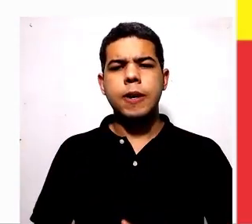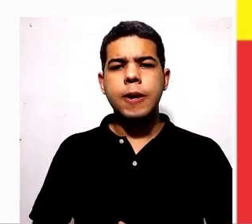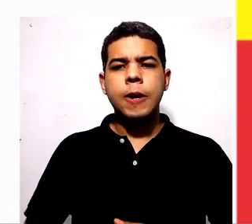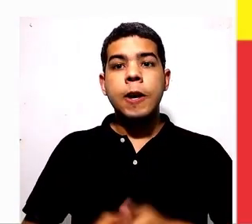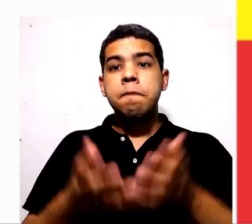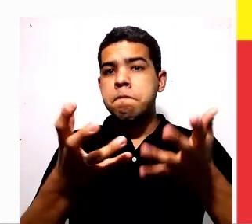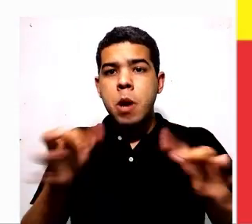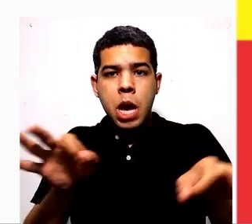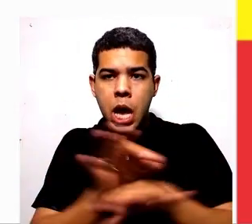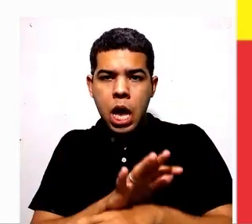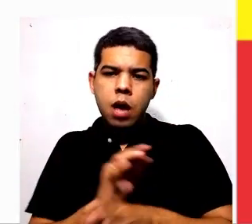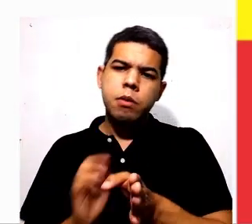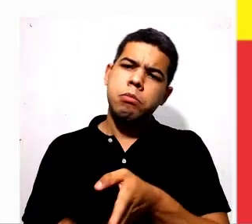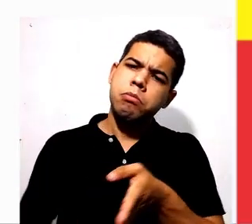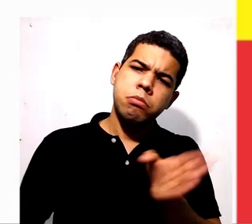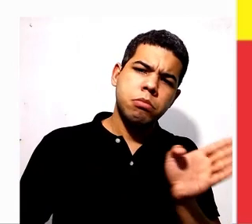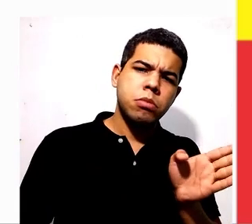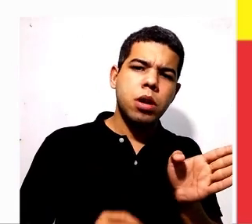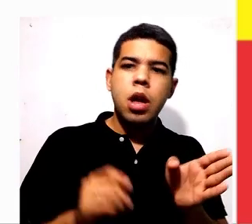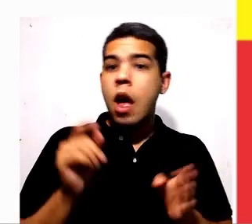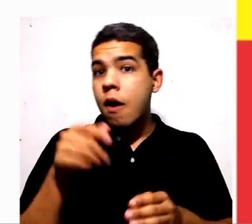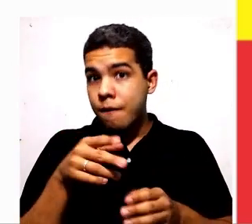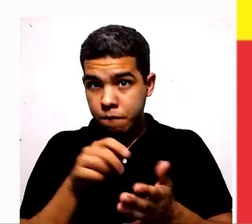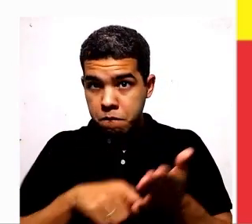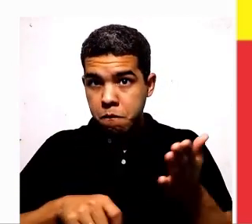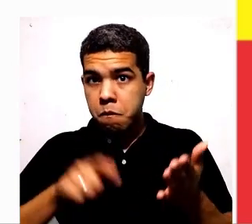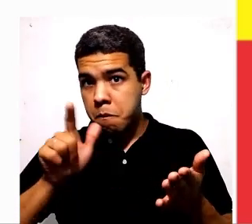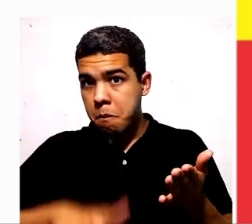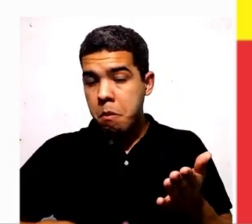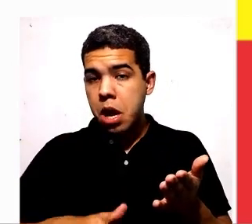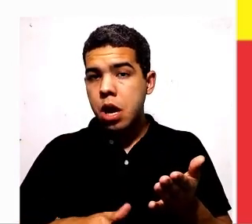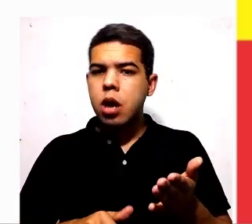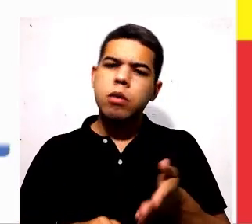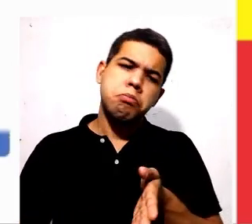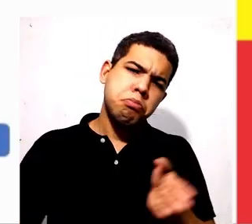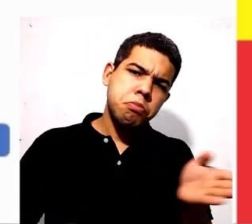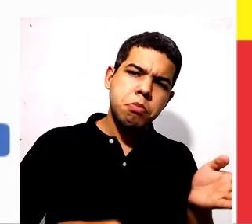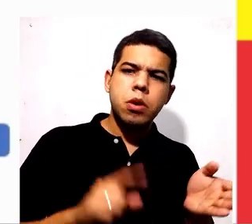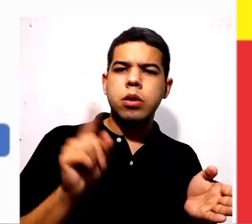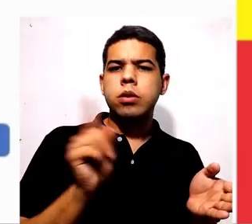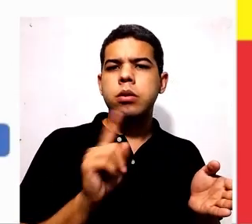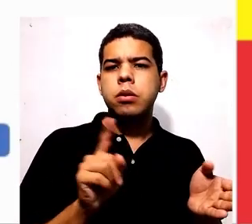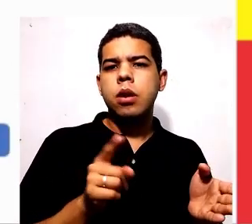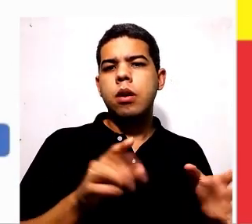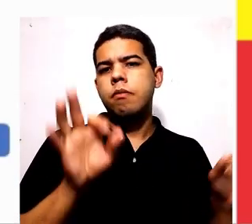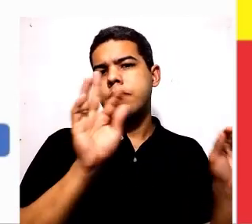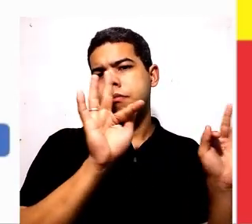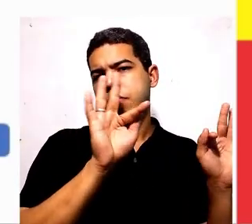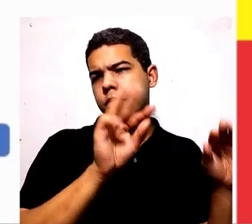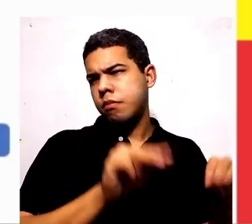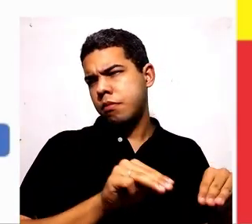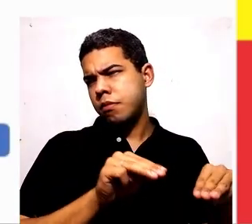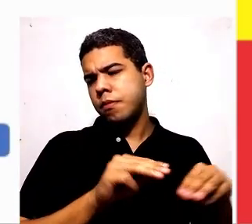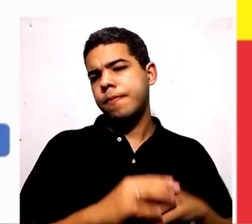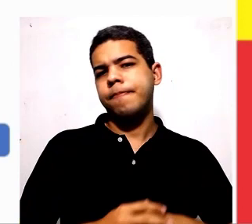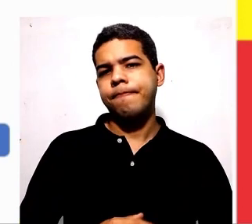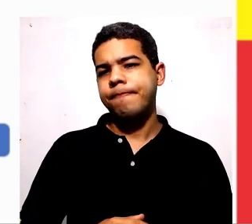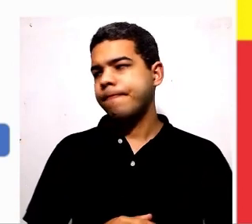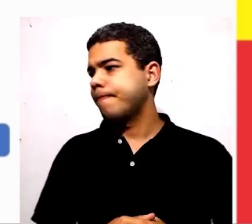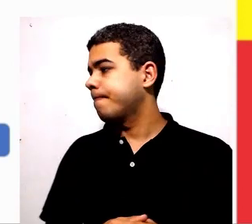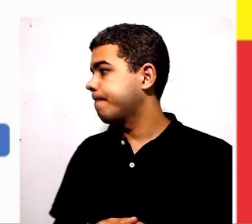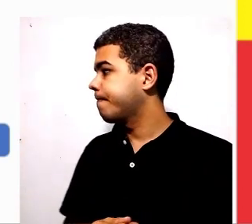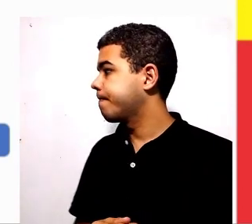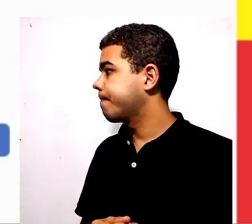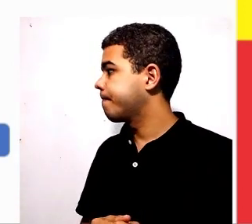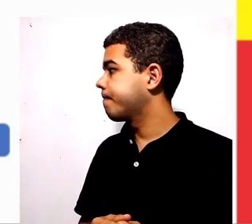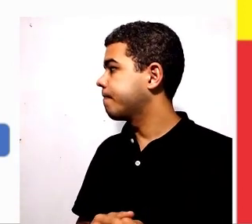quiser acabar, você vai escrever mais um valor de n? Não. Então, vai para a direita e finaliza. Beleza?